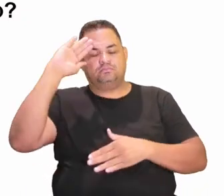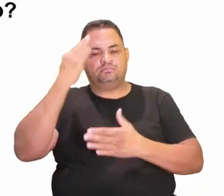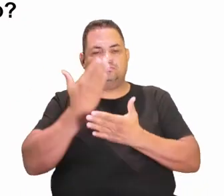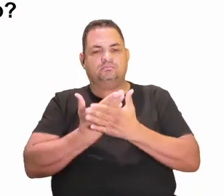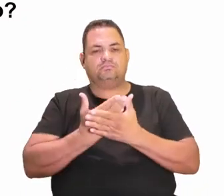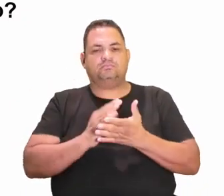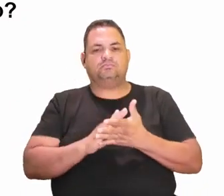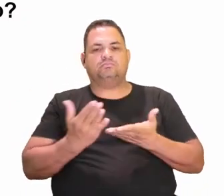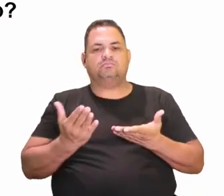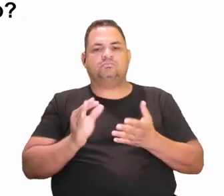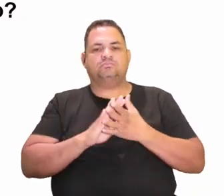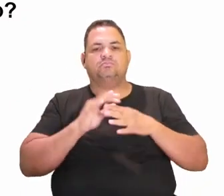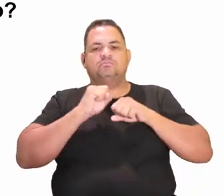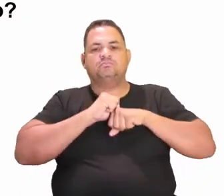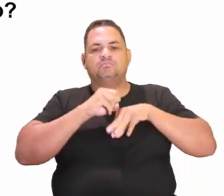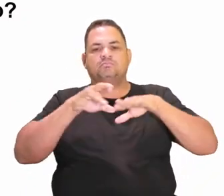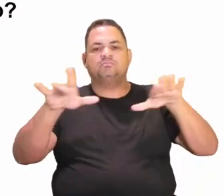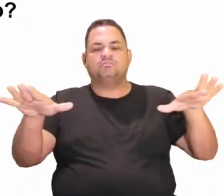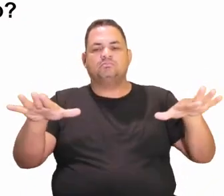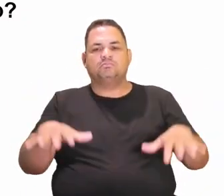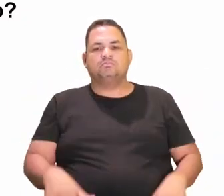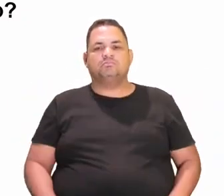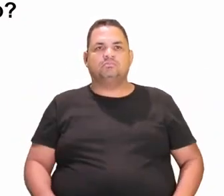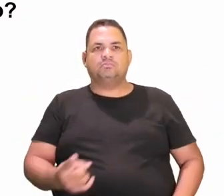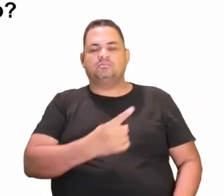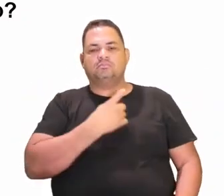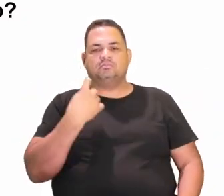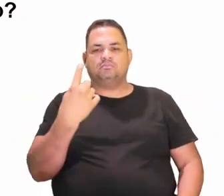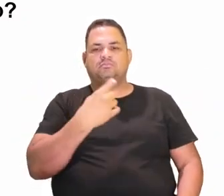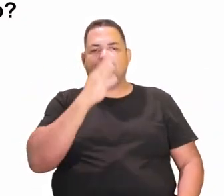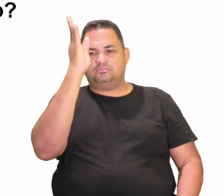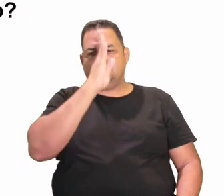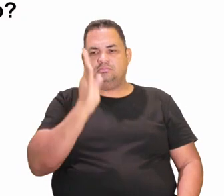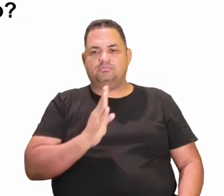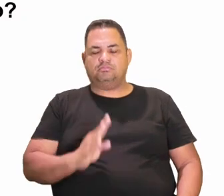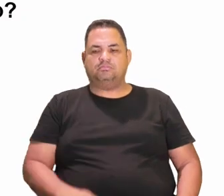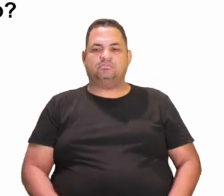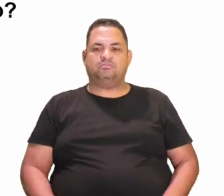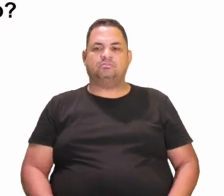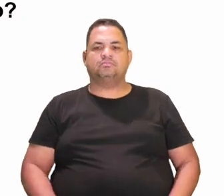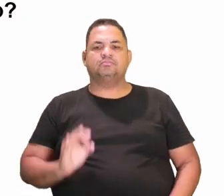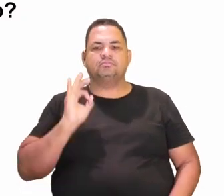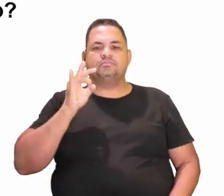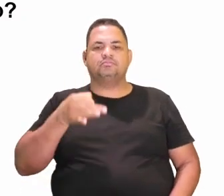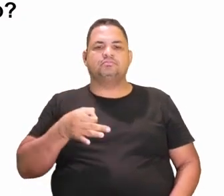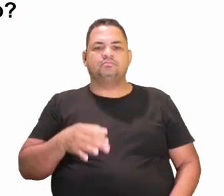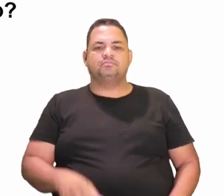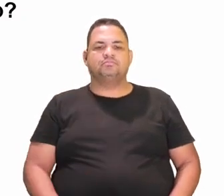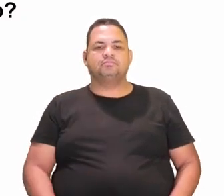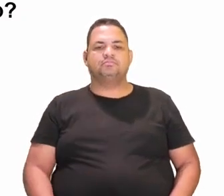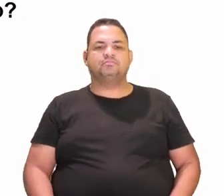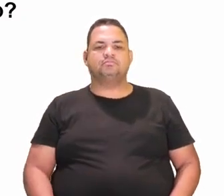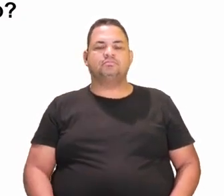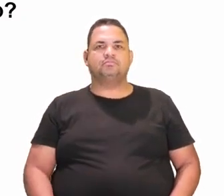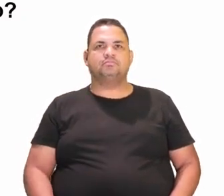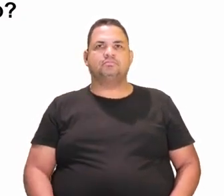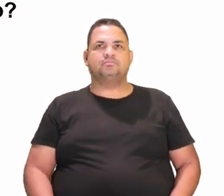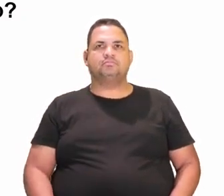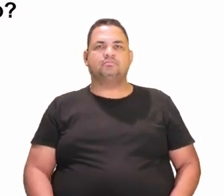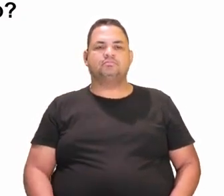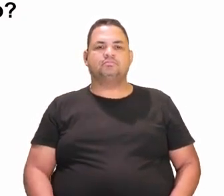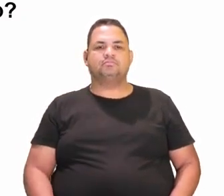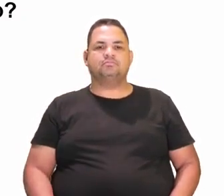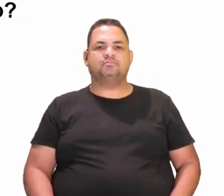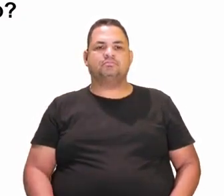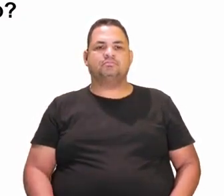palavra difundida aí pra gente aqui no Brasil com S, certo? Então nós temos aí,